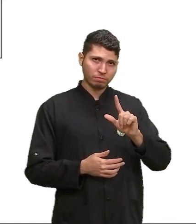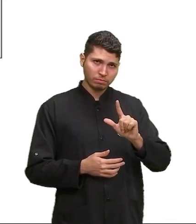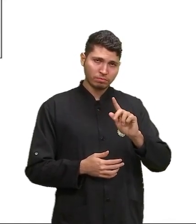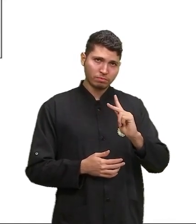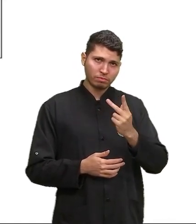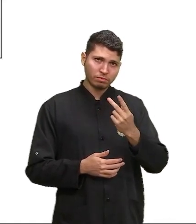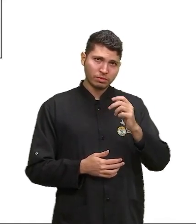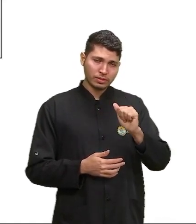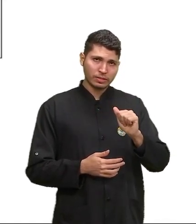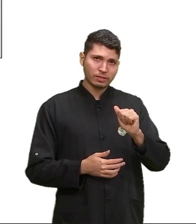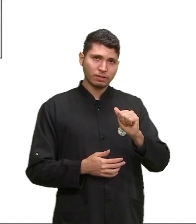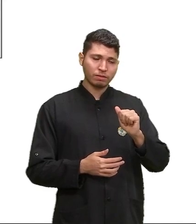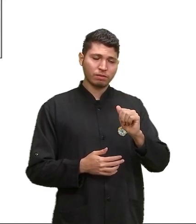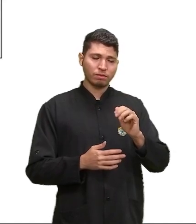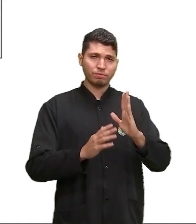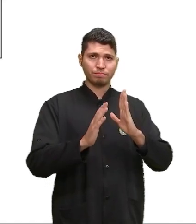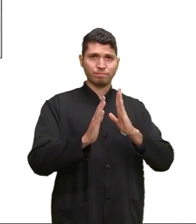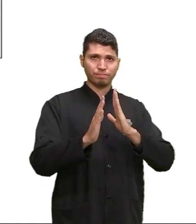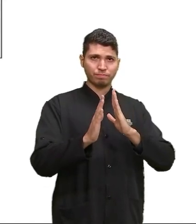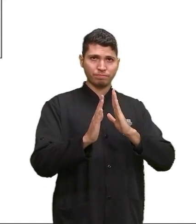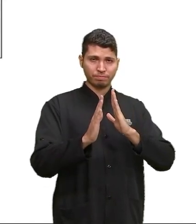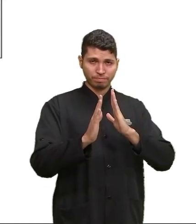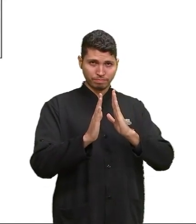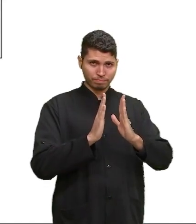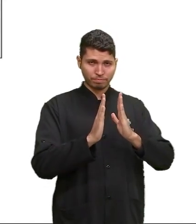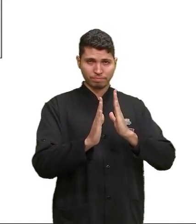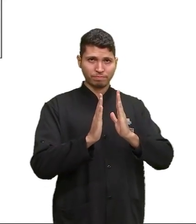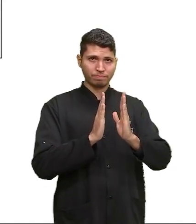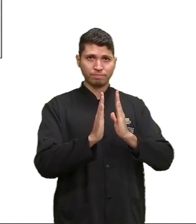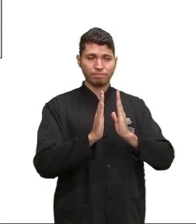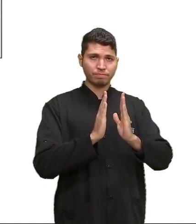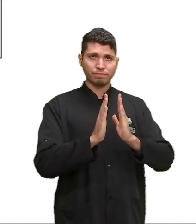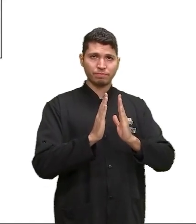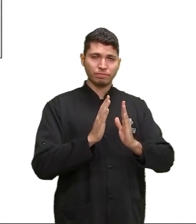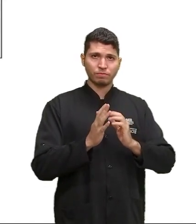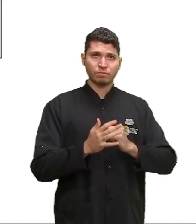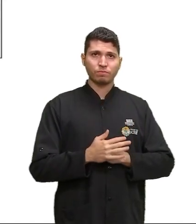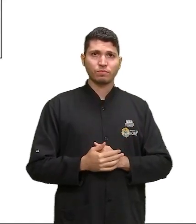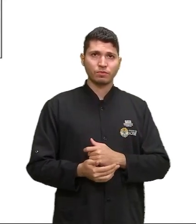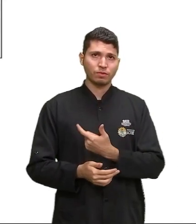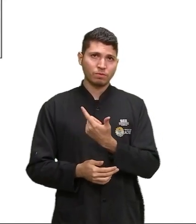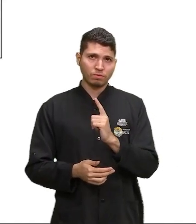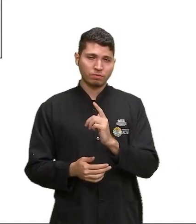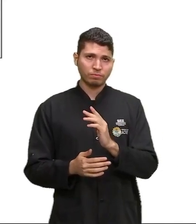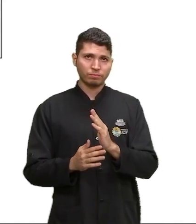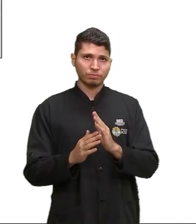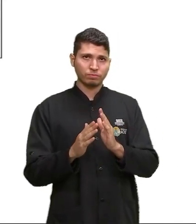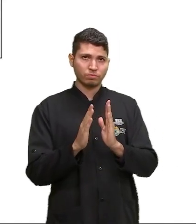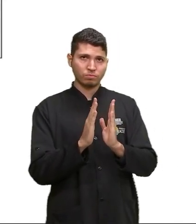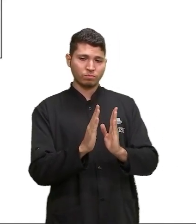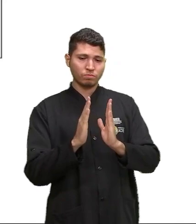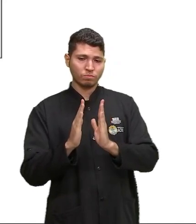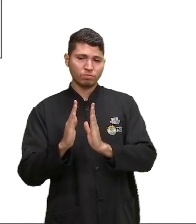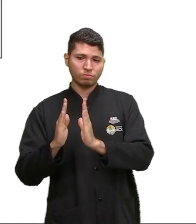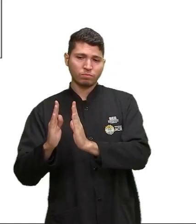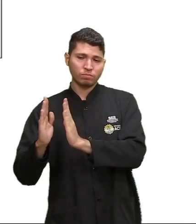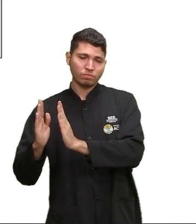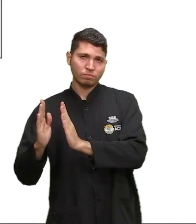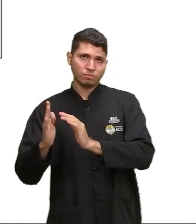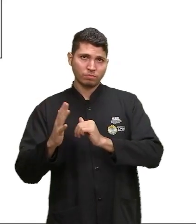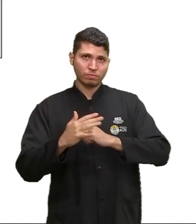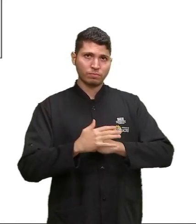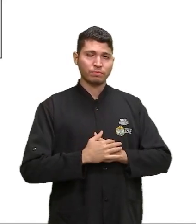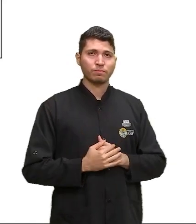Essa primeira é a alternativa A. A gente vê que as 3 pilhas estão ligadas em paralelo e uma está em série. Um conceito que a gente tem que lembrar